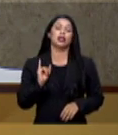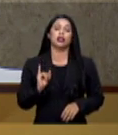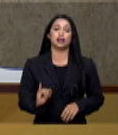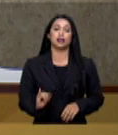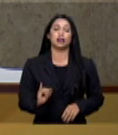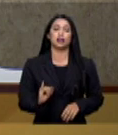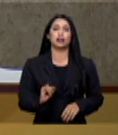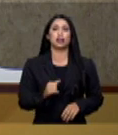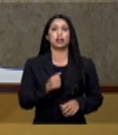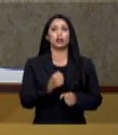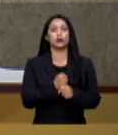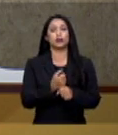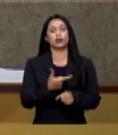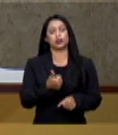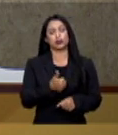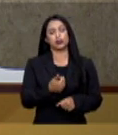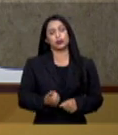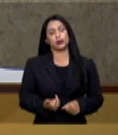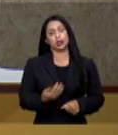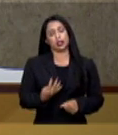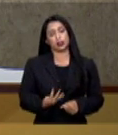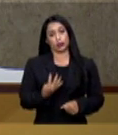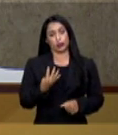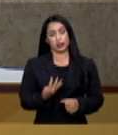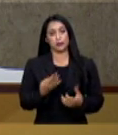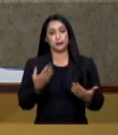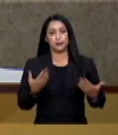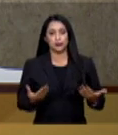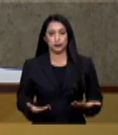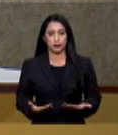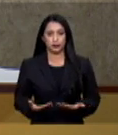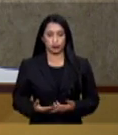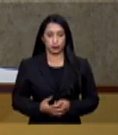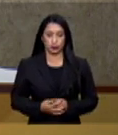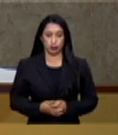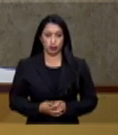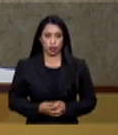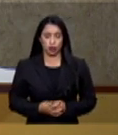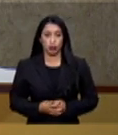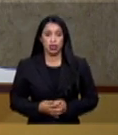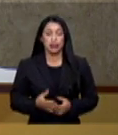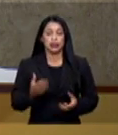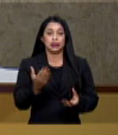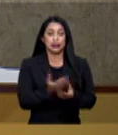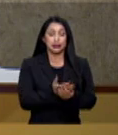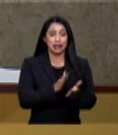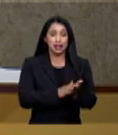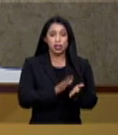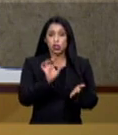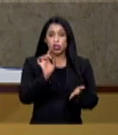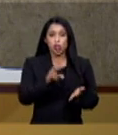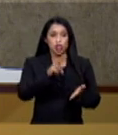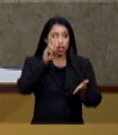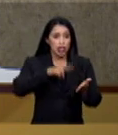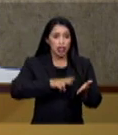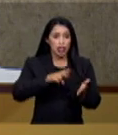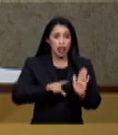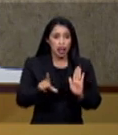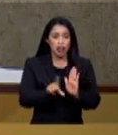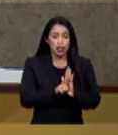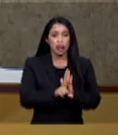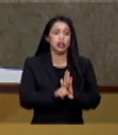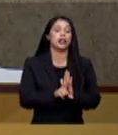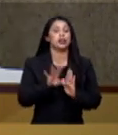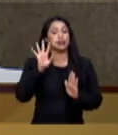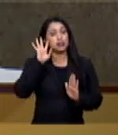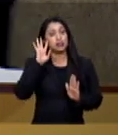3247 de 2014. No caso subexâmine, a simples leitura das legislações impugnadas